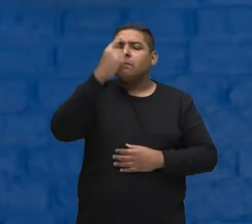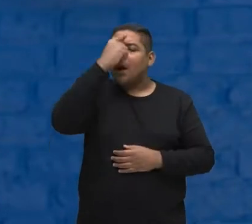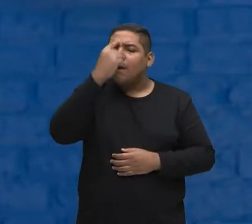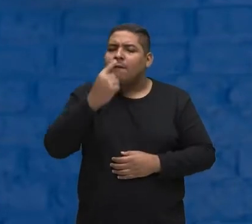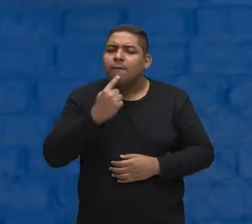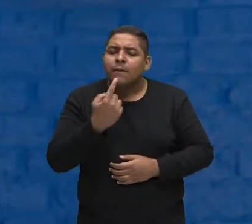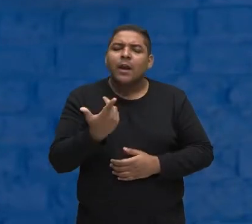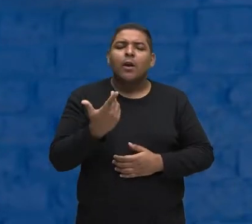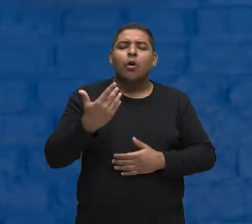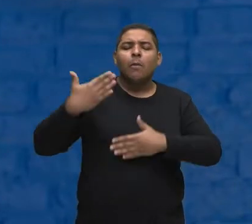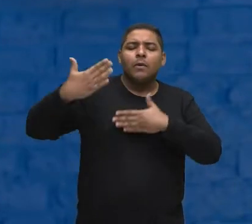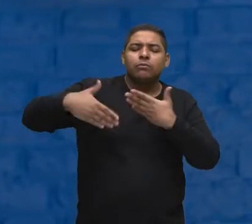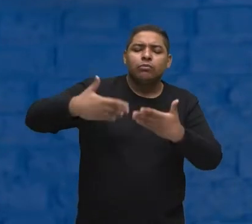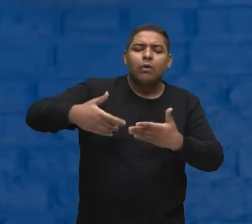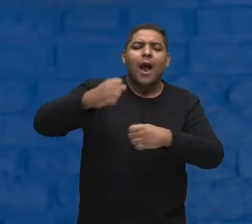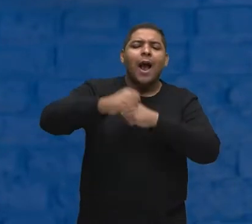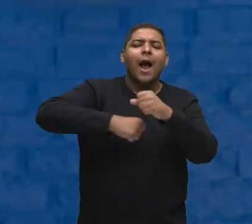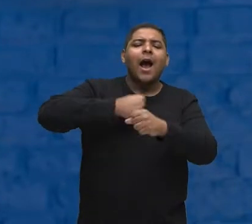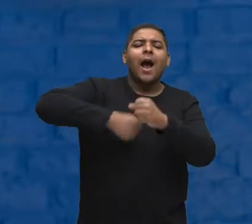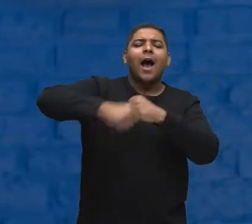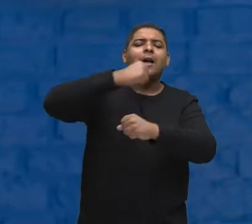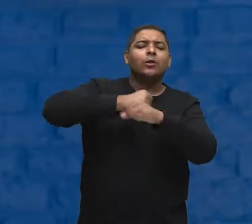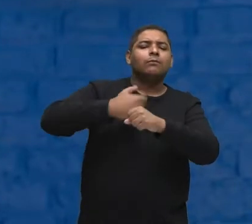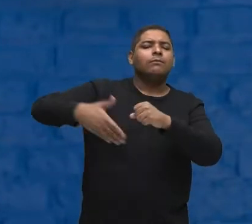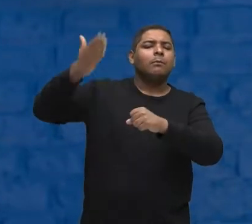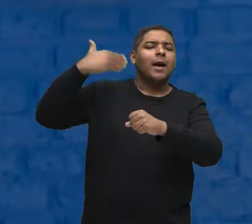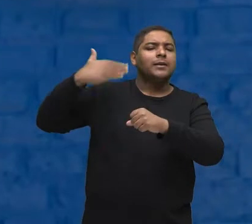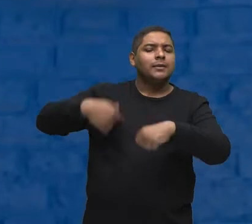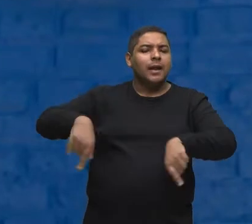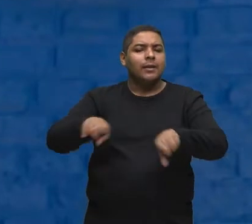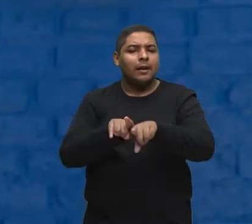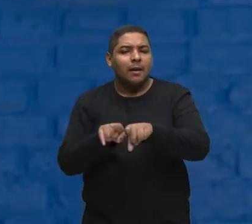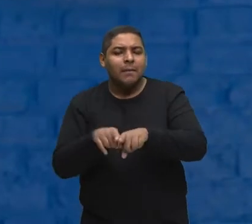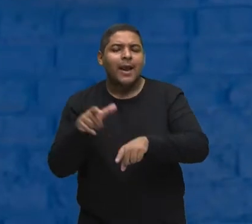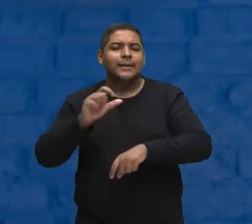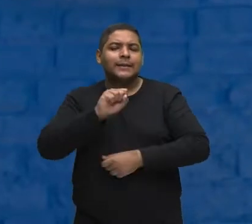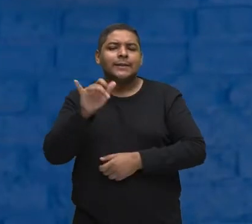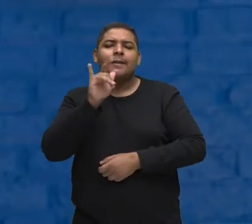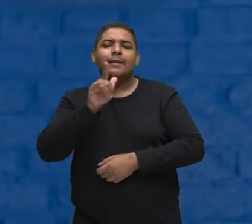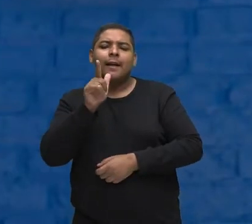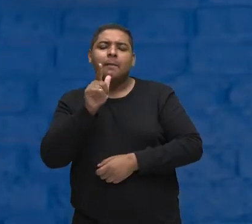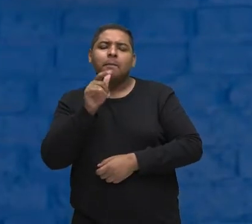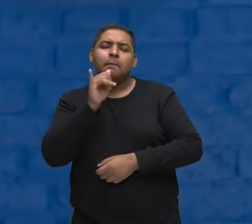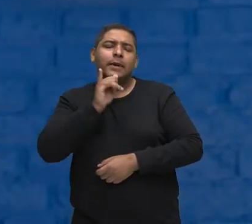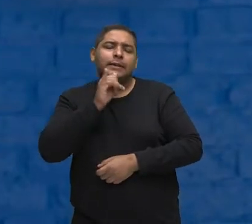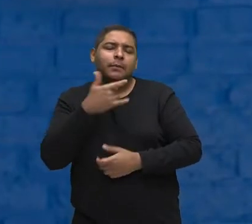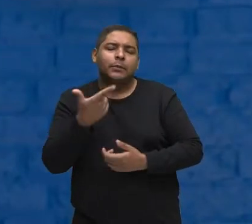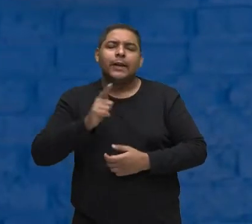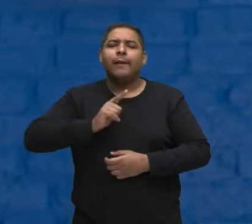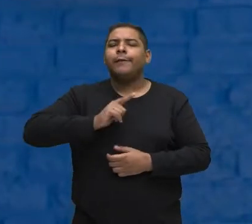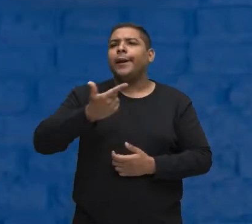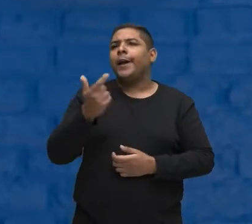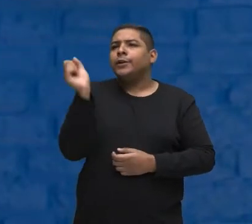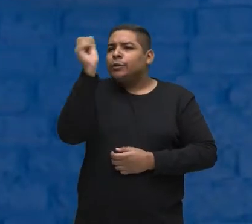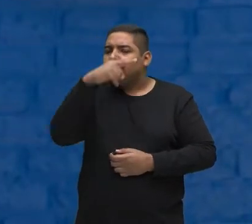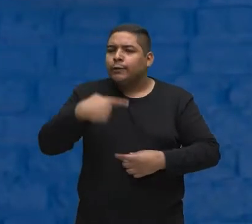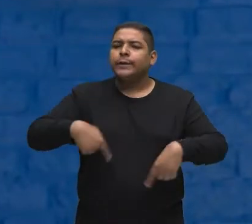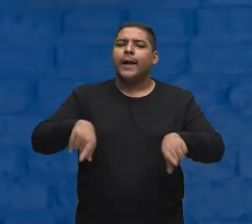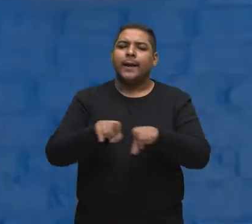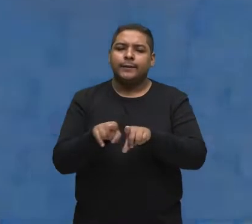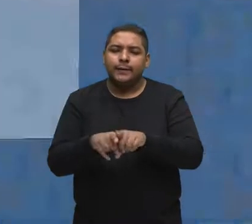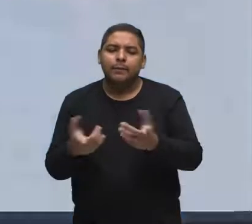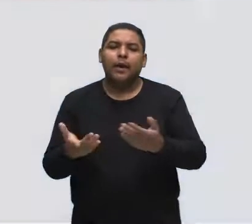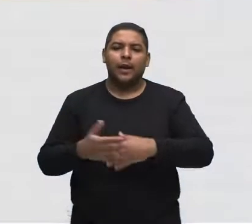percurso daquele aluno, se ele teve alguma dificuldade. Então, ele tem essas fichas do aluno.